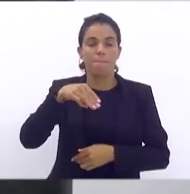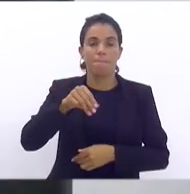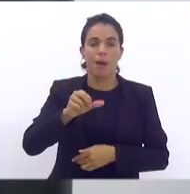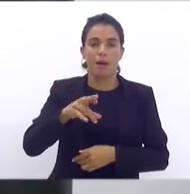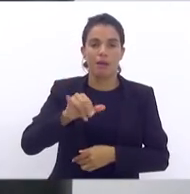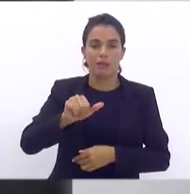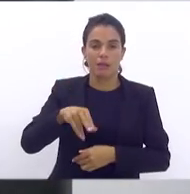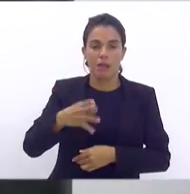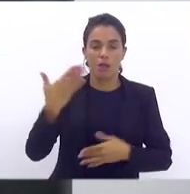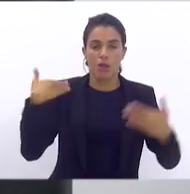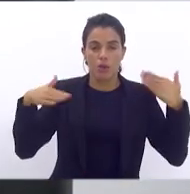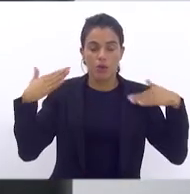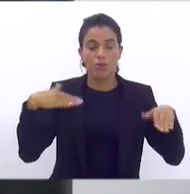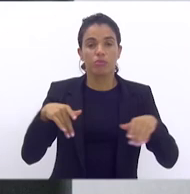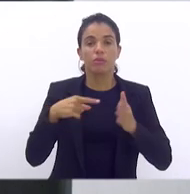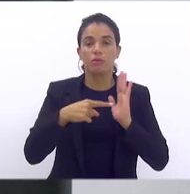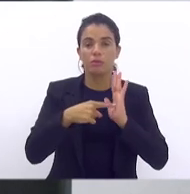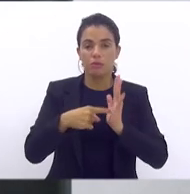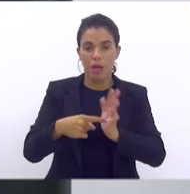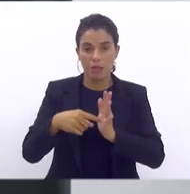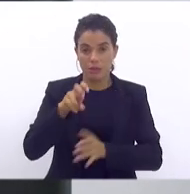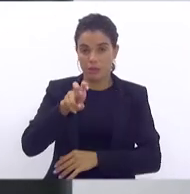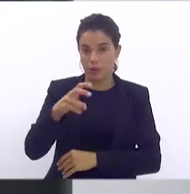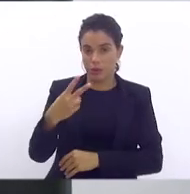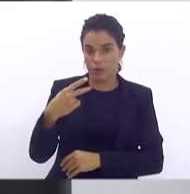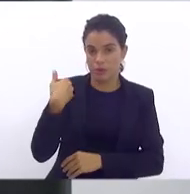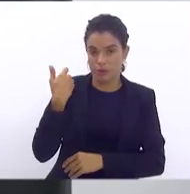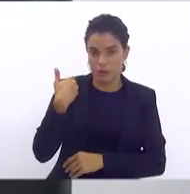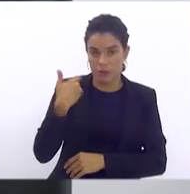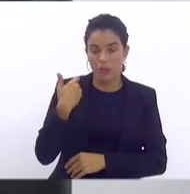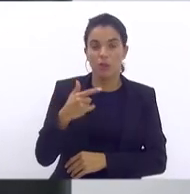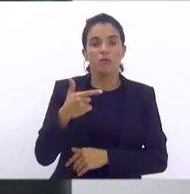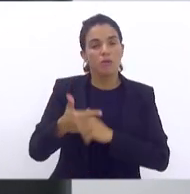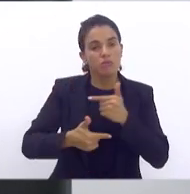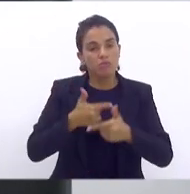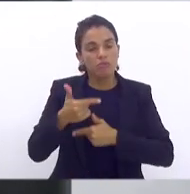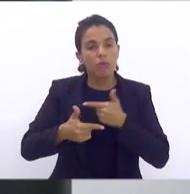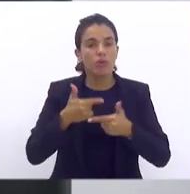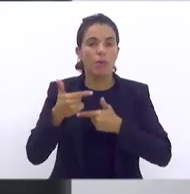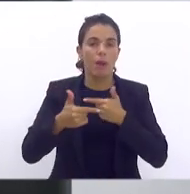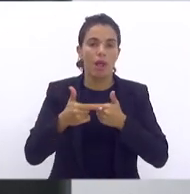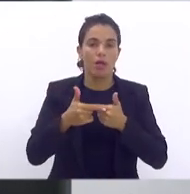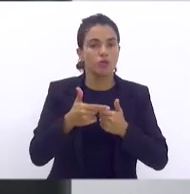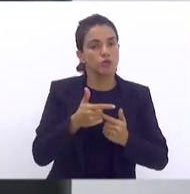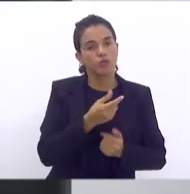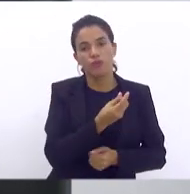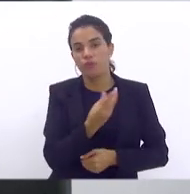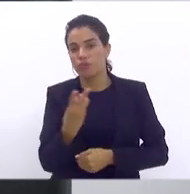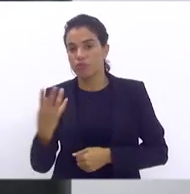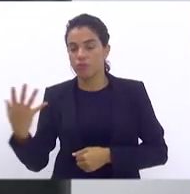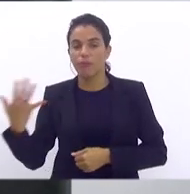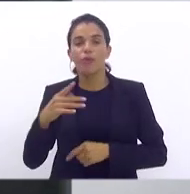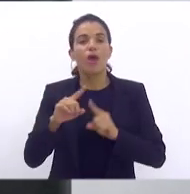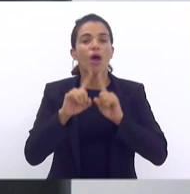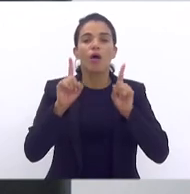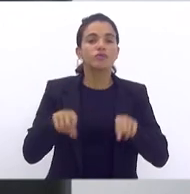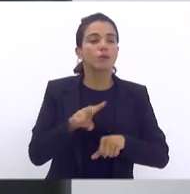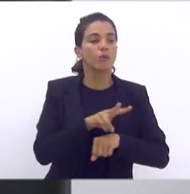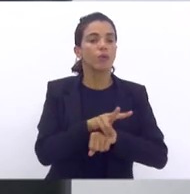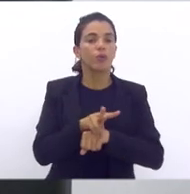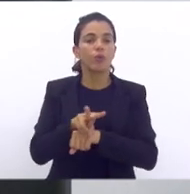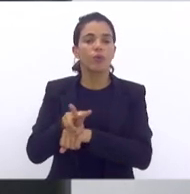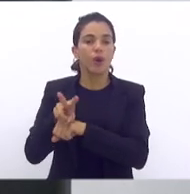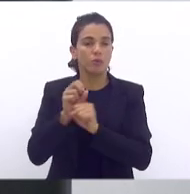embarcação sem motor, Carlos Alberto Almeida, de 52 anos, vem desempenhando ao lado de outro tripulante a mera função de vigia a